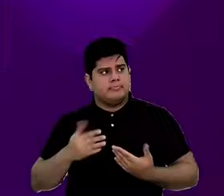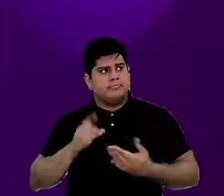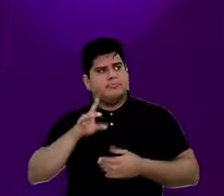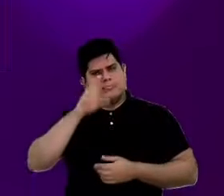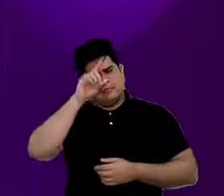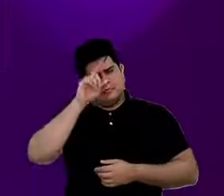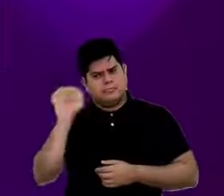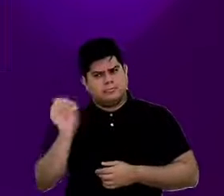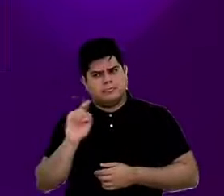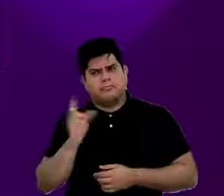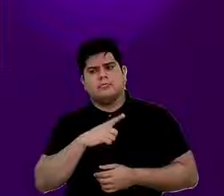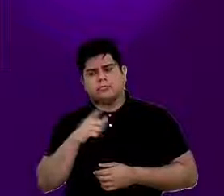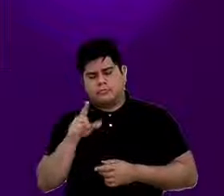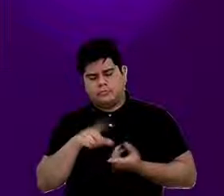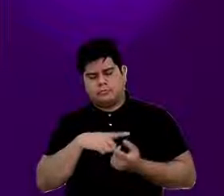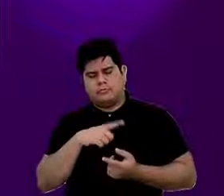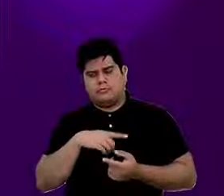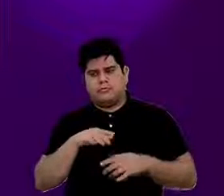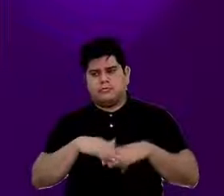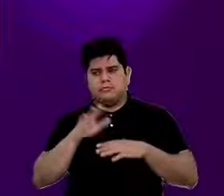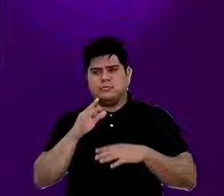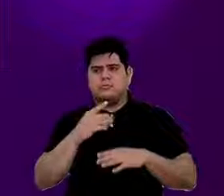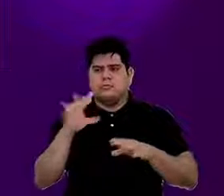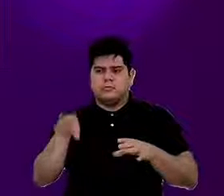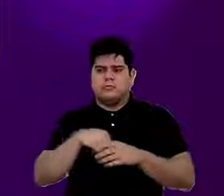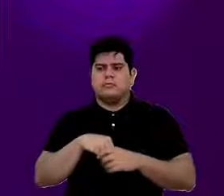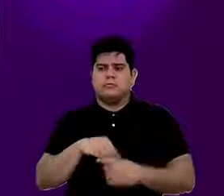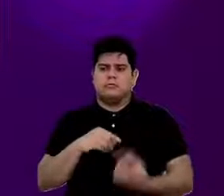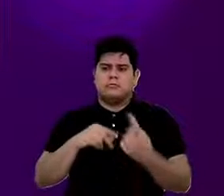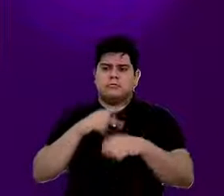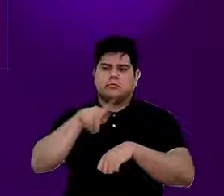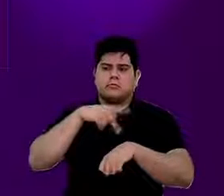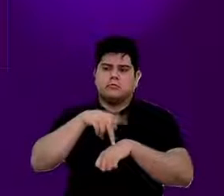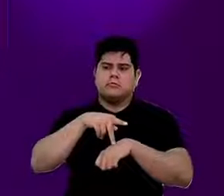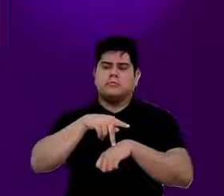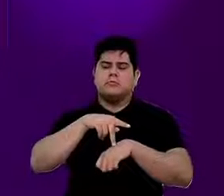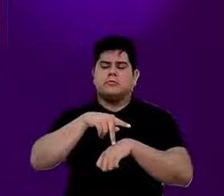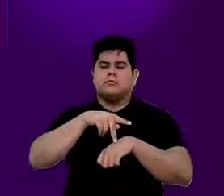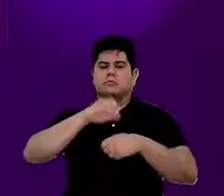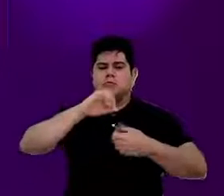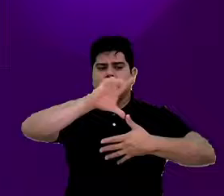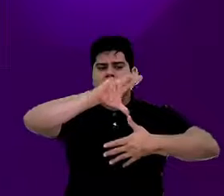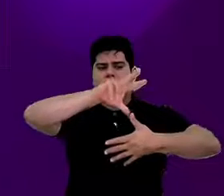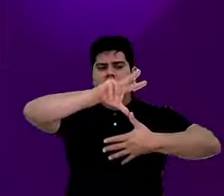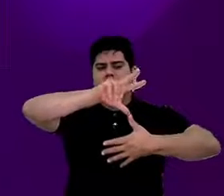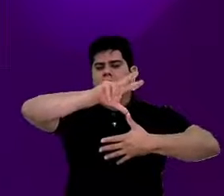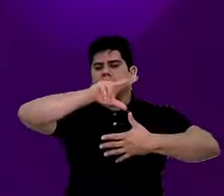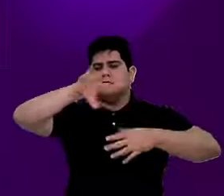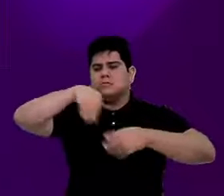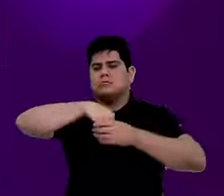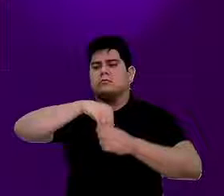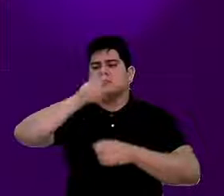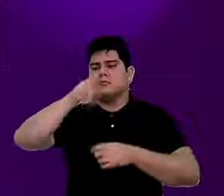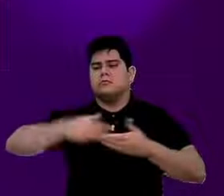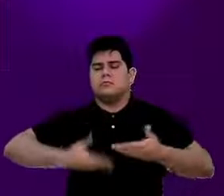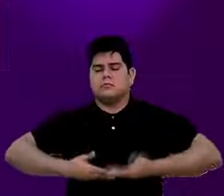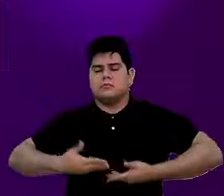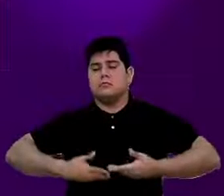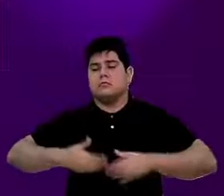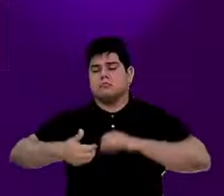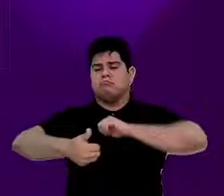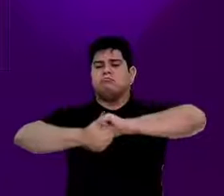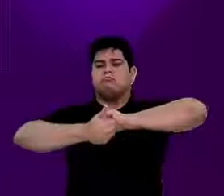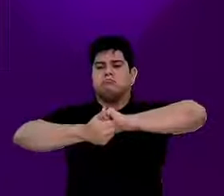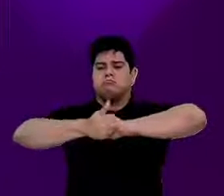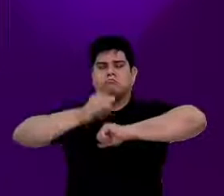hospitalares, e nós tivemos a alegria de ser incluído, o único país na América Latina que foi incluído como um serviço de